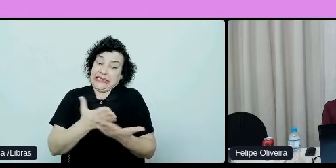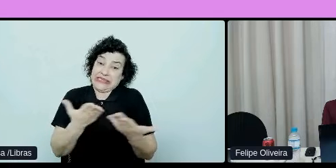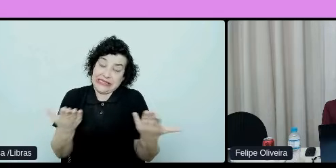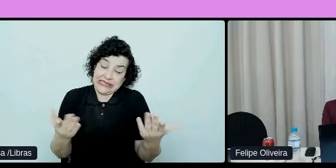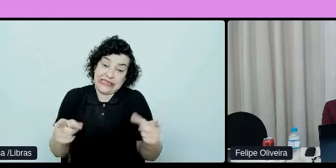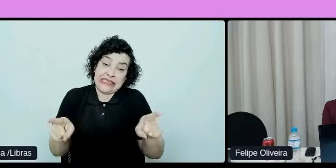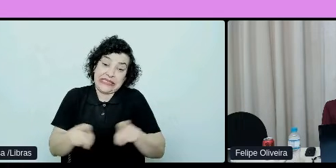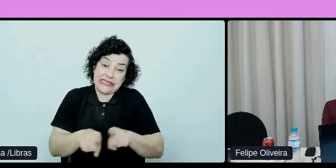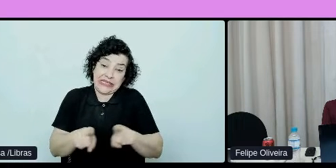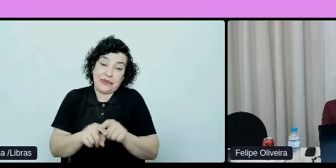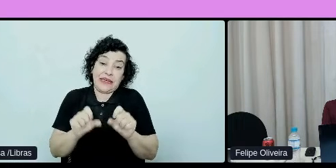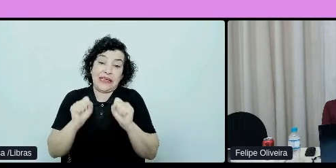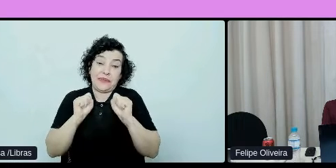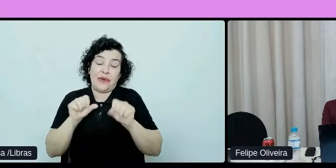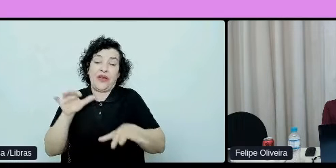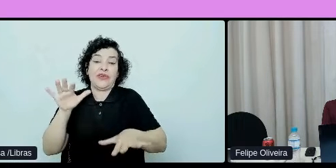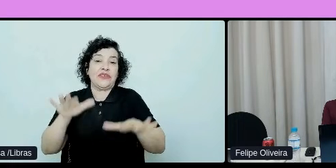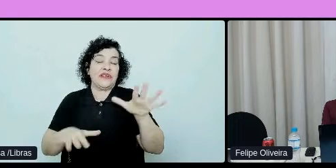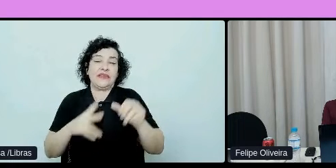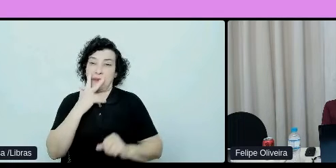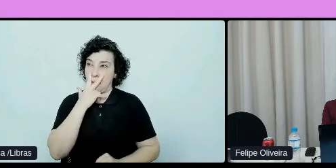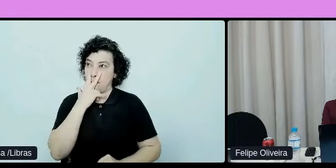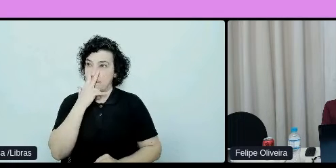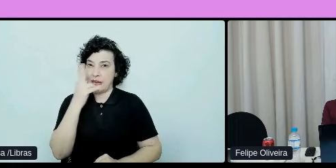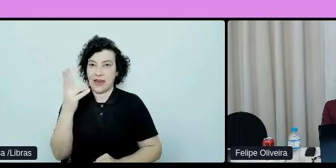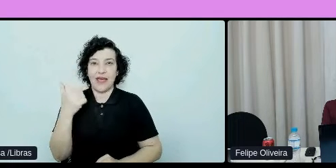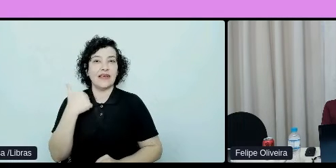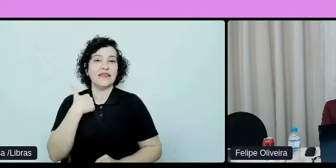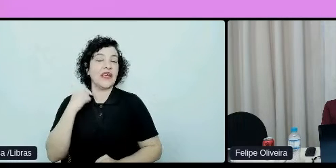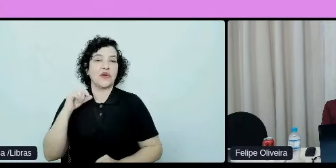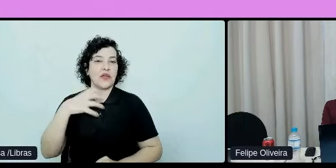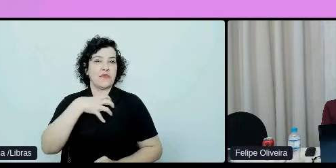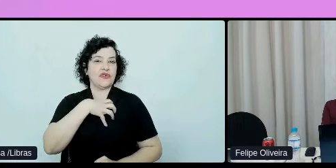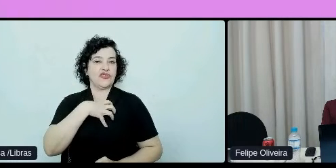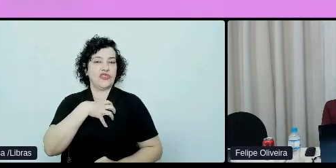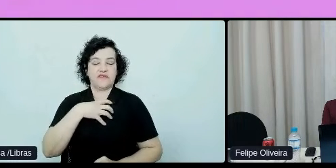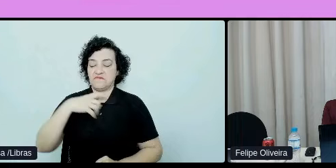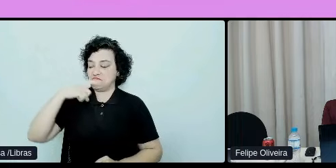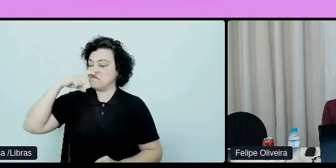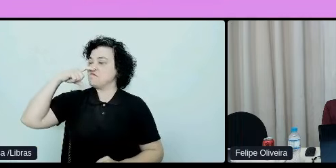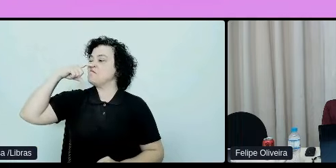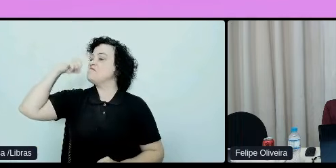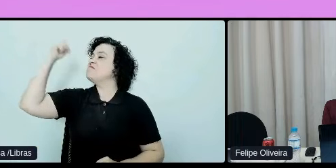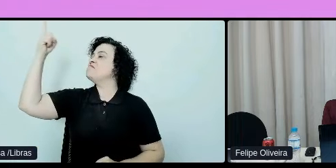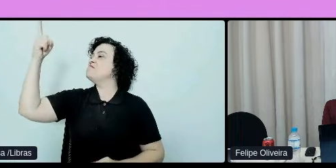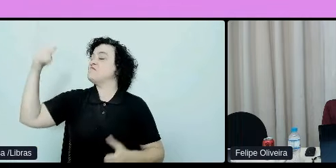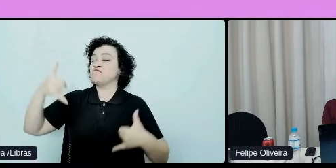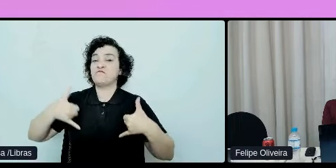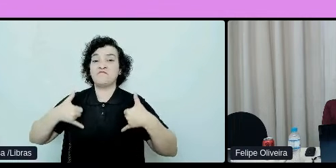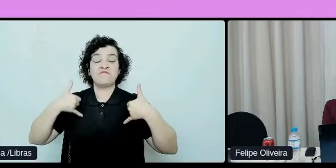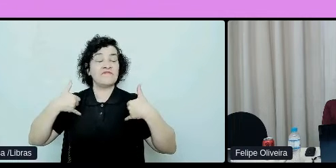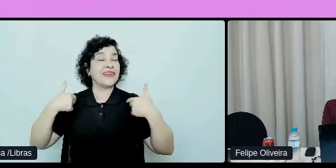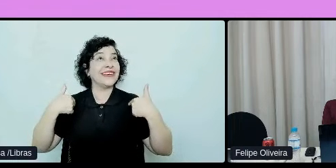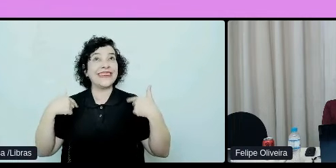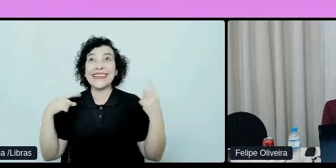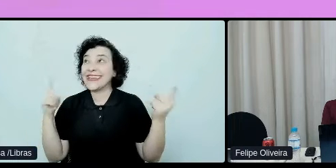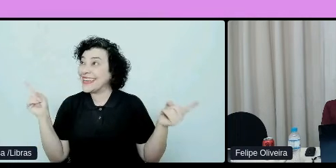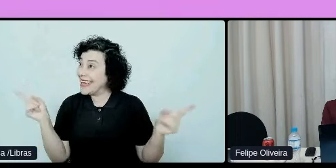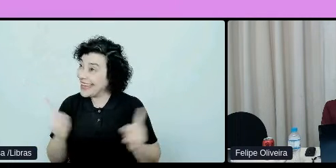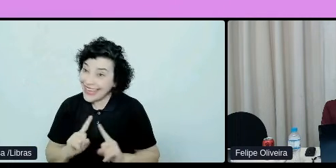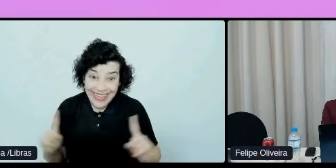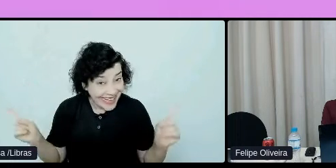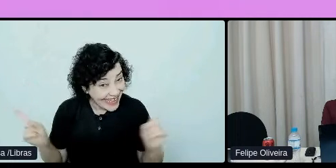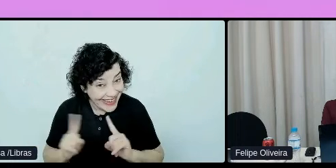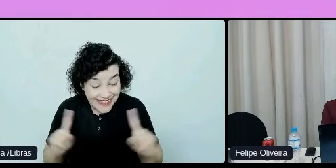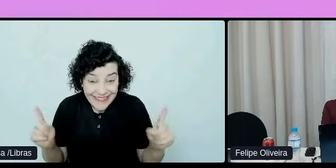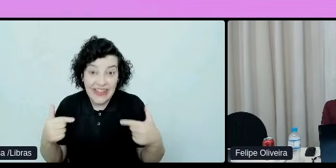soar um pouco pedante ou até mesmo arrogante, quando eu não estou sendo arrogante, essa não é a minha intenção, eu não me